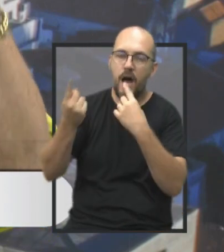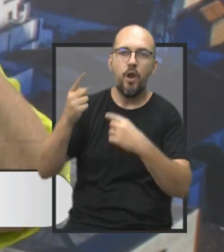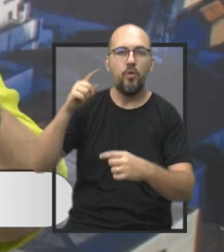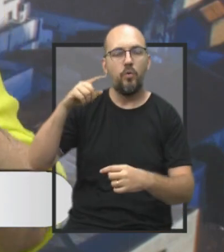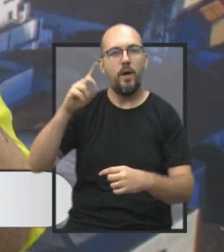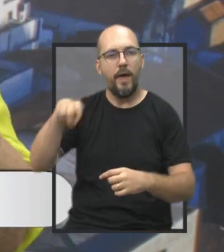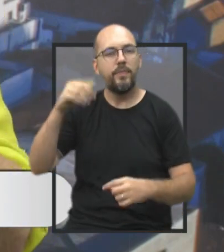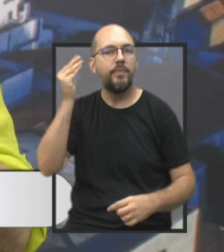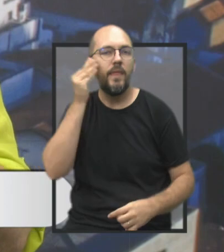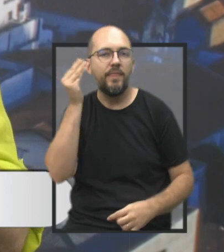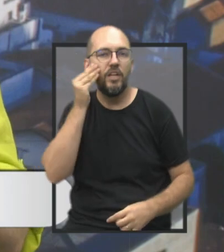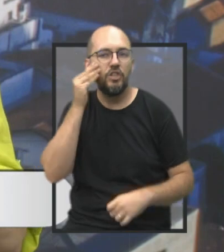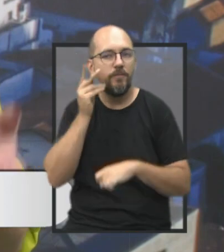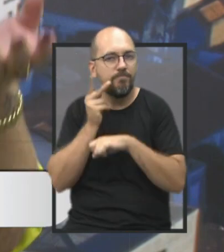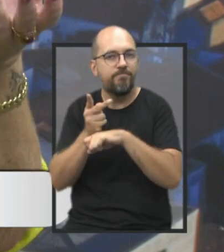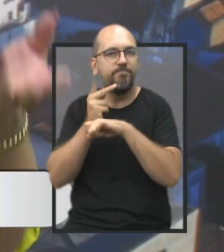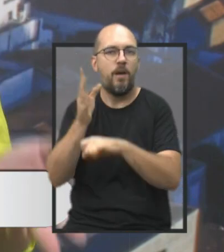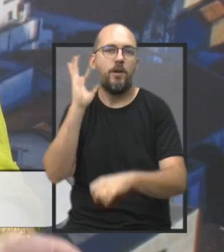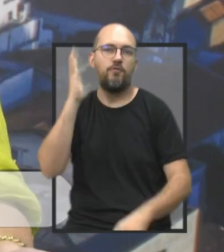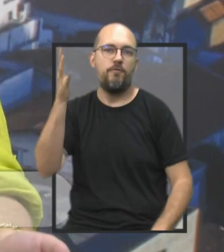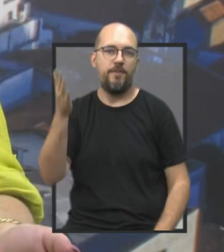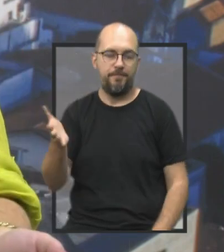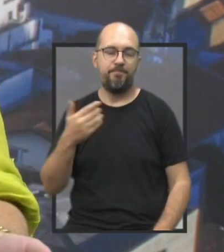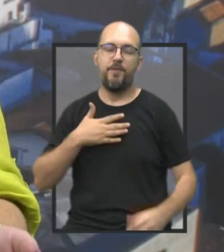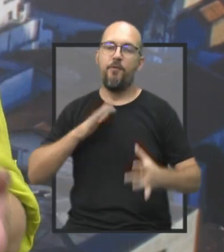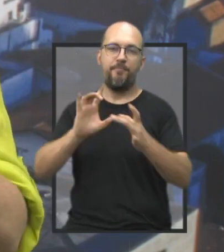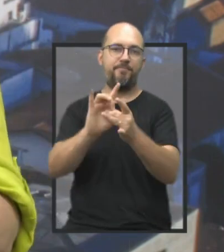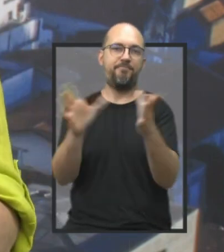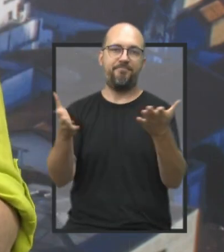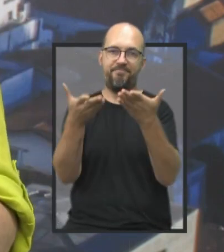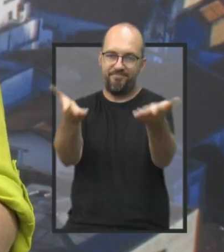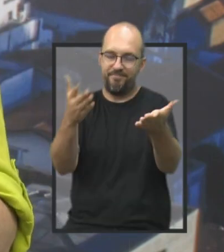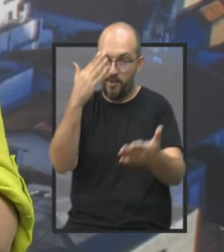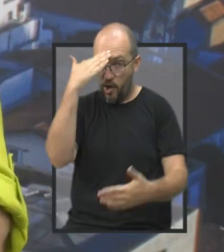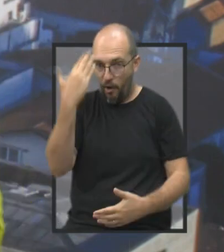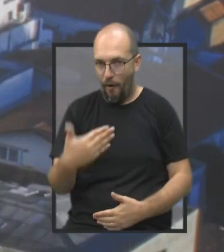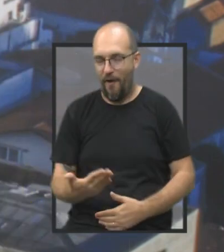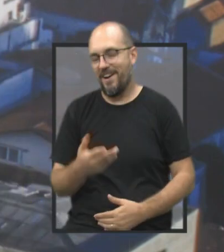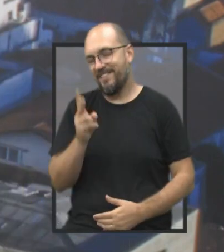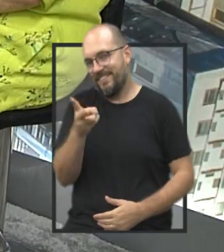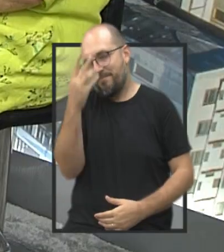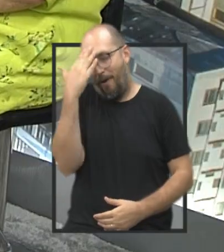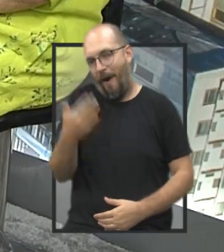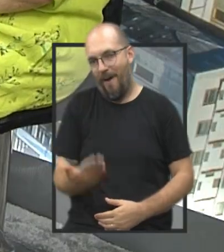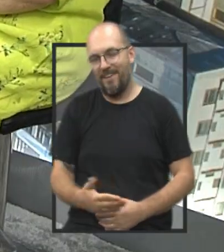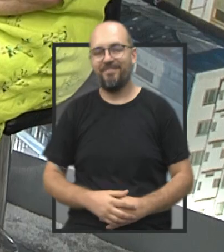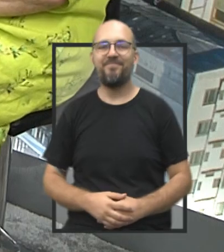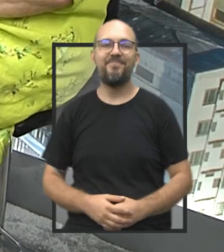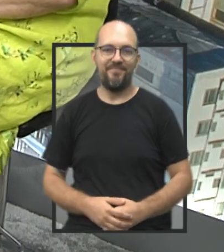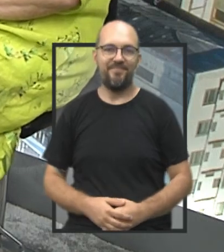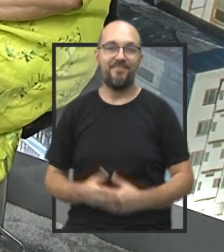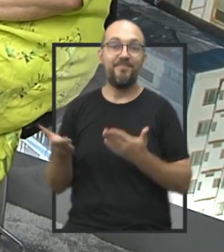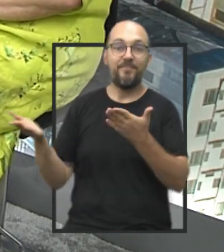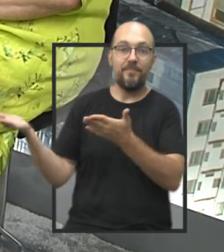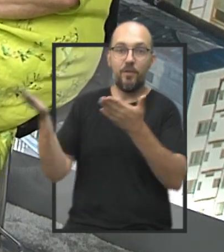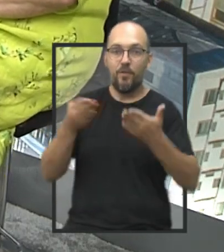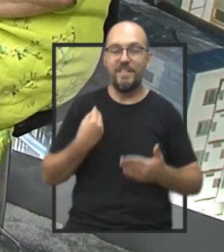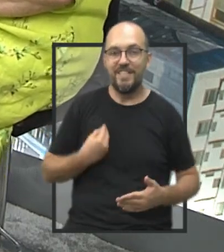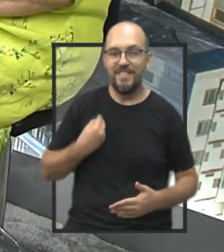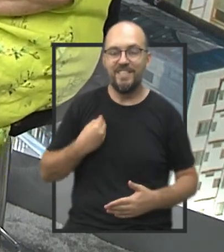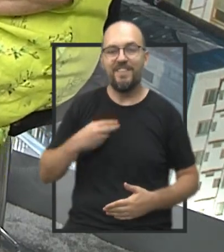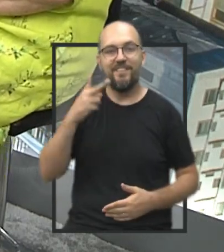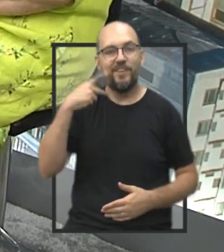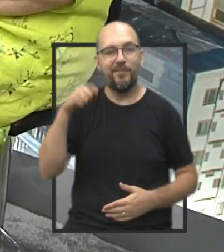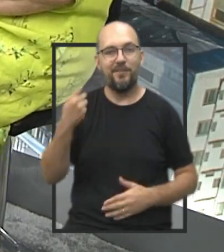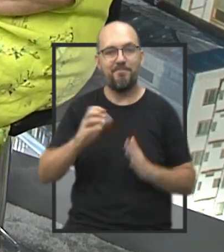é tentativa de buscar soluções. Então eu estou às ordens, e é uma honra, sempre uma honra. Nós recebemos hoje aqui a